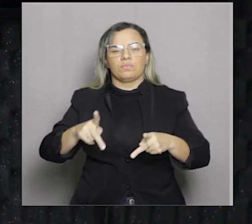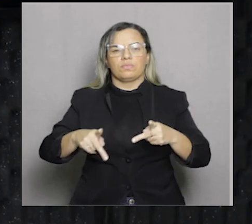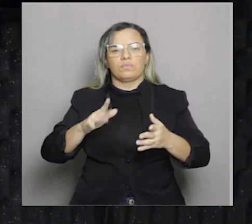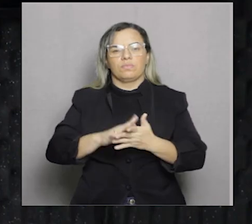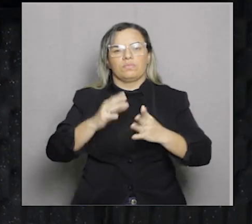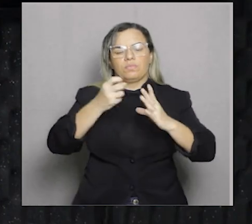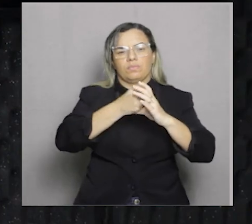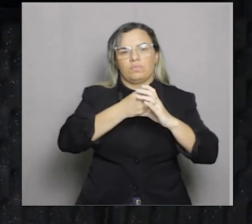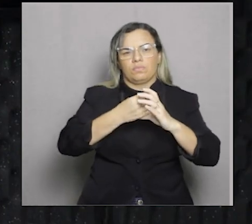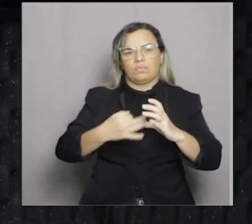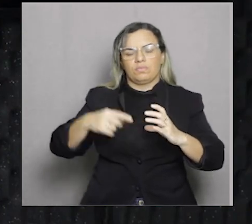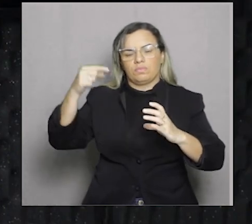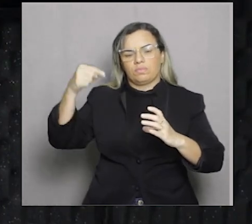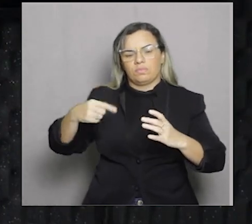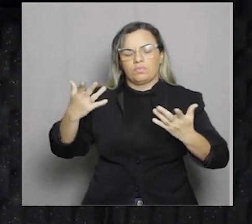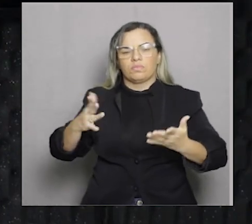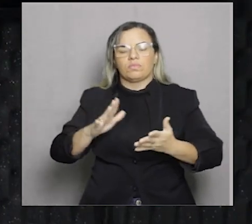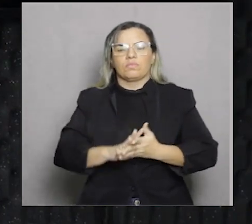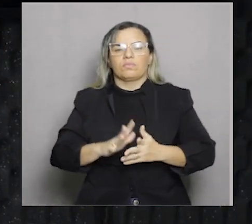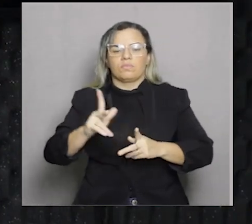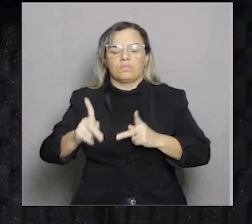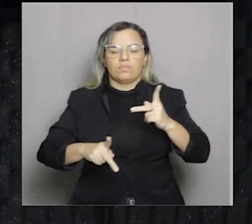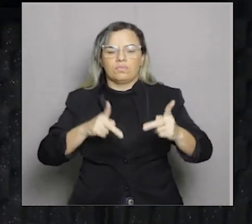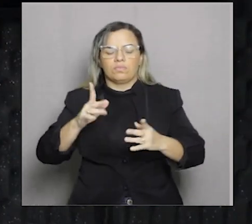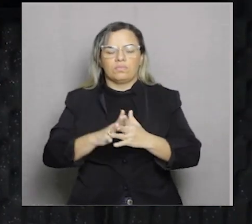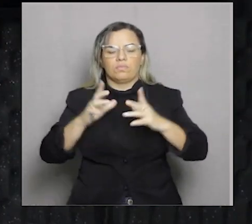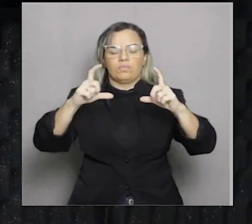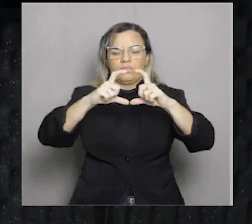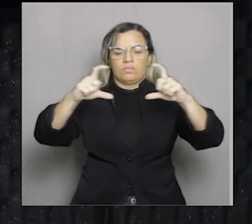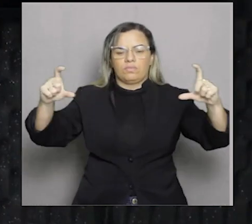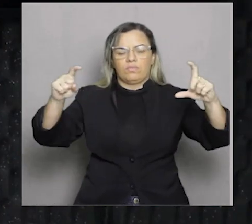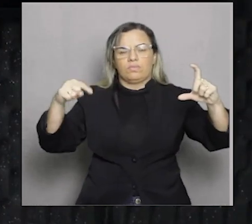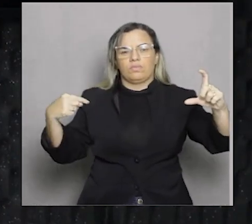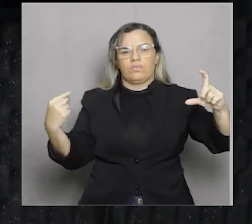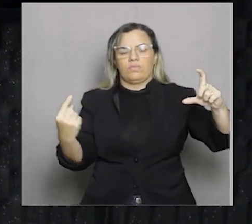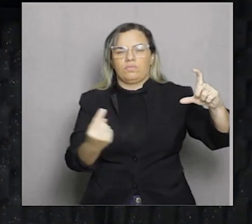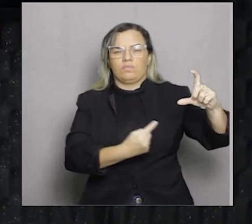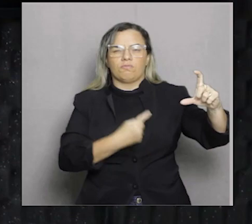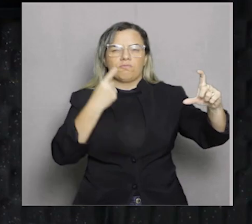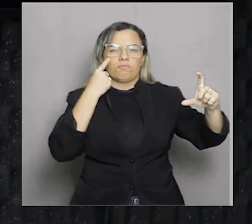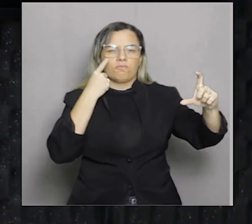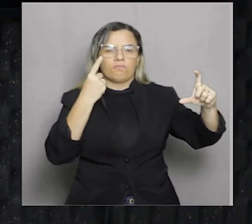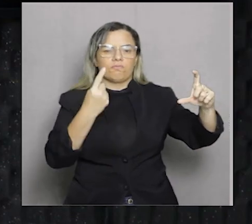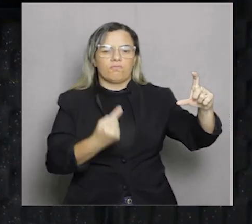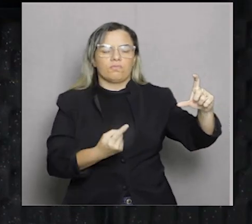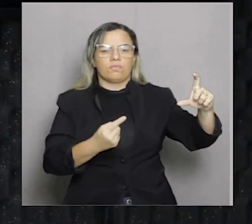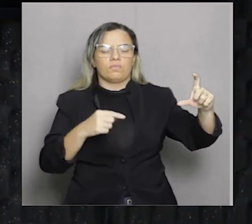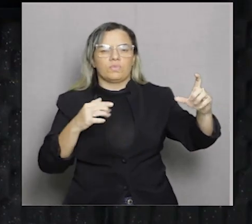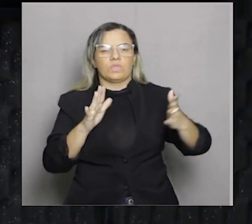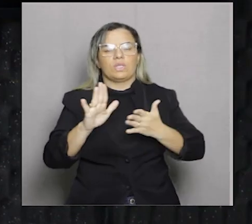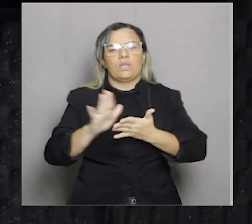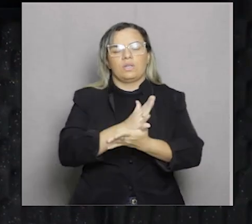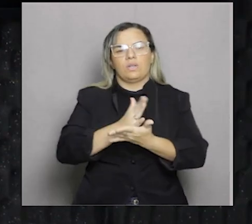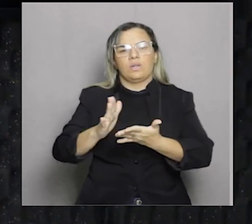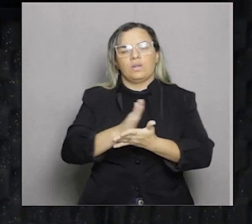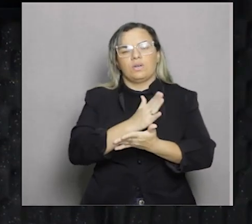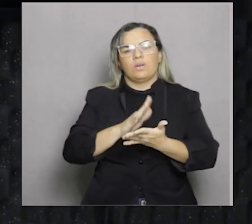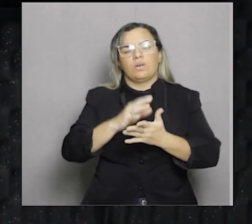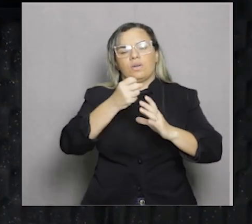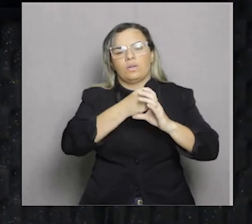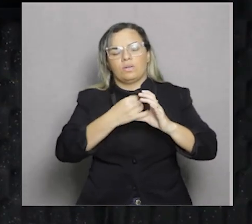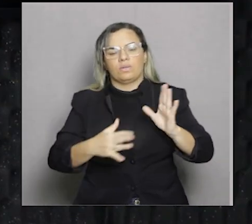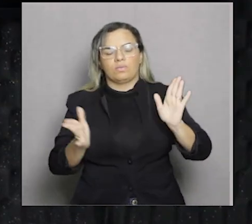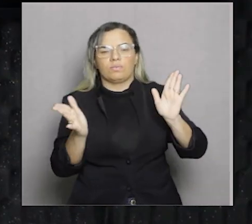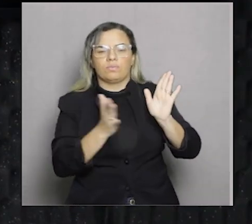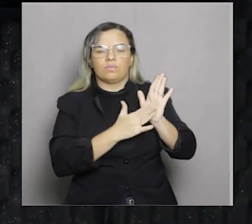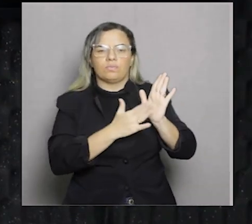caráter acentuadamente popular. E no fragmento nós vamos, inclusive, observar alguns elementos dessa